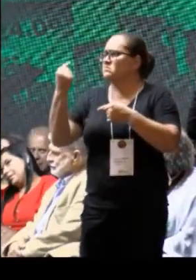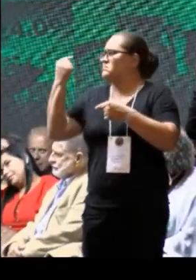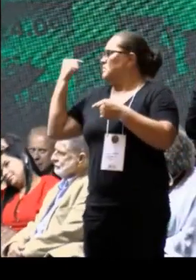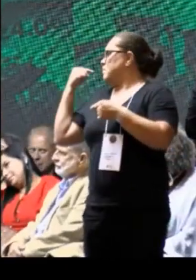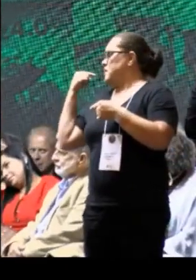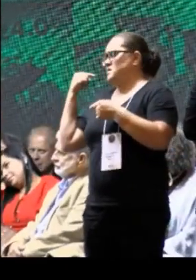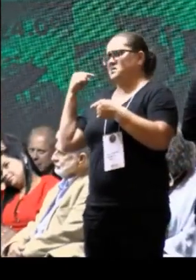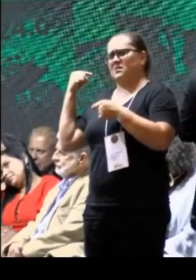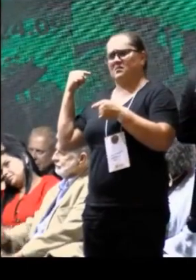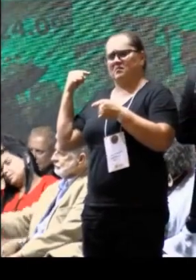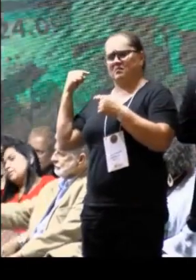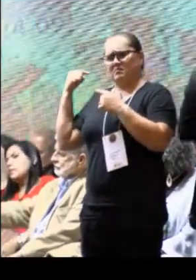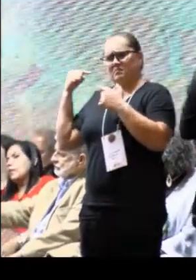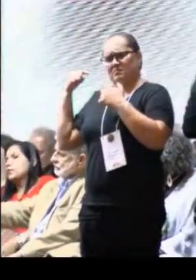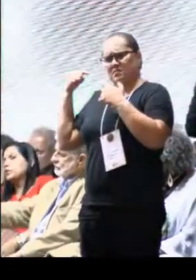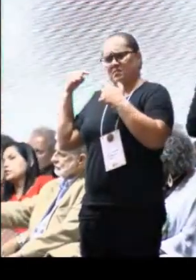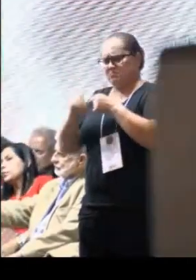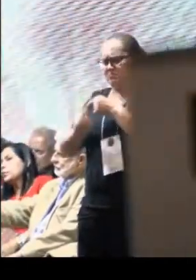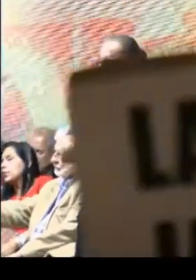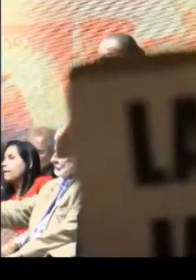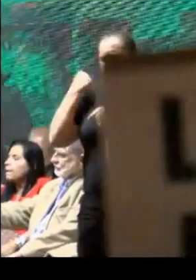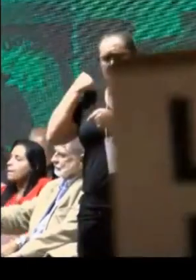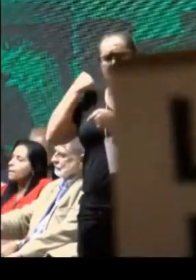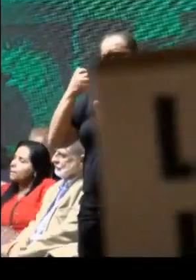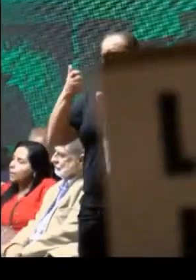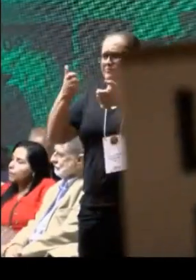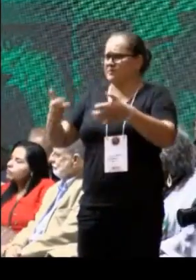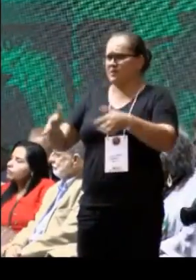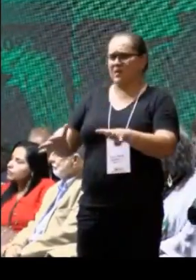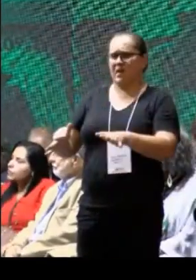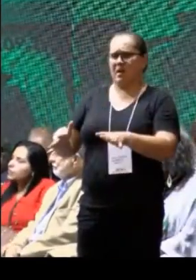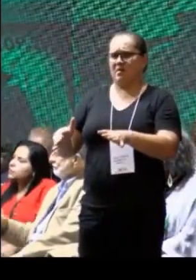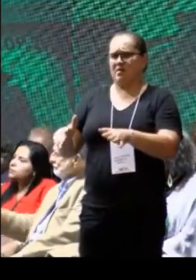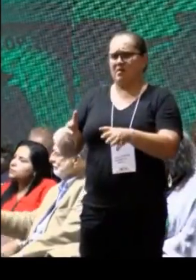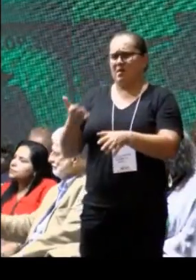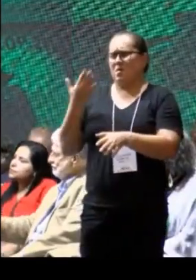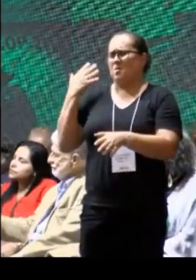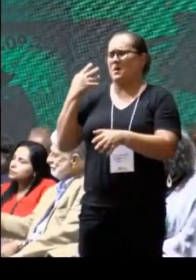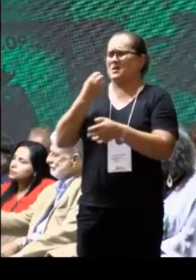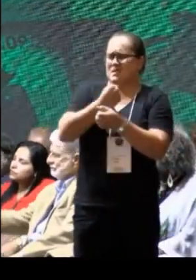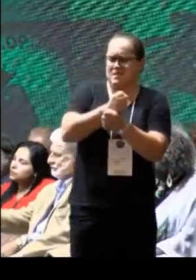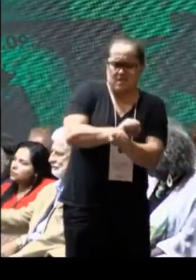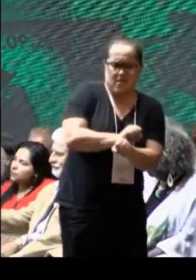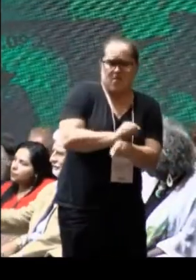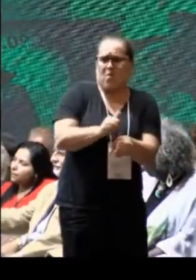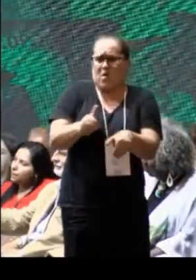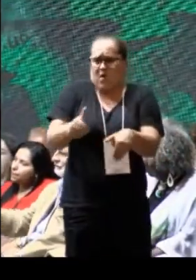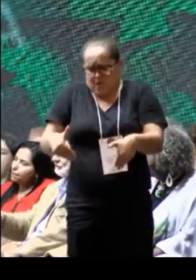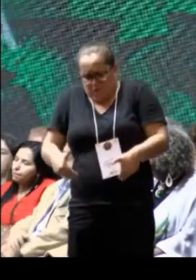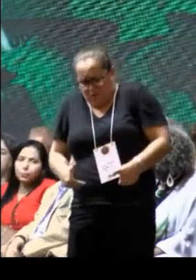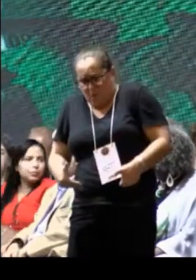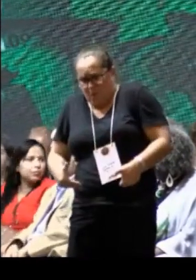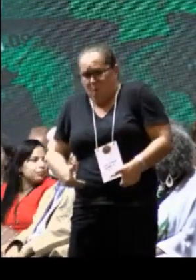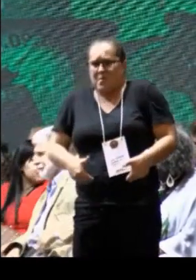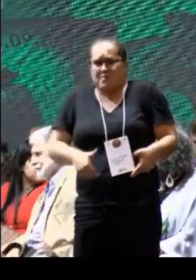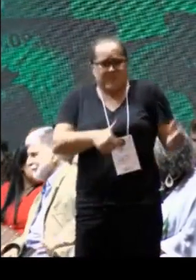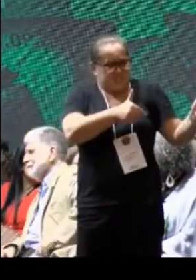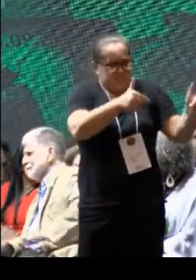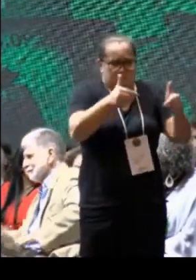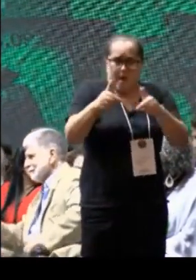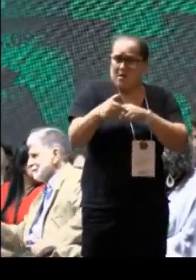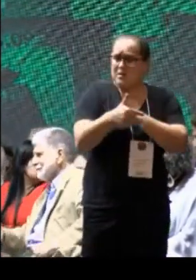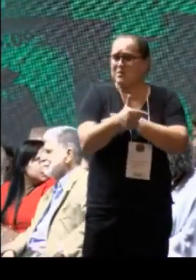gente já tinha superado. O passado da escravidão, da fome, do desemprego em